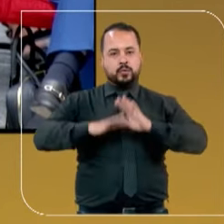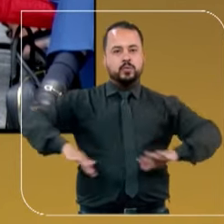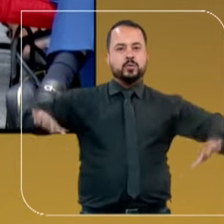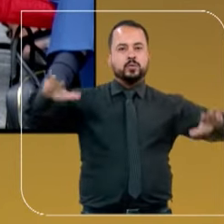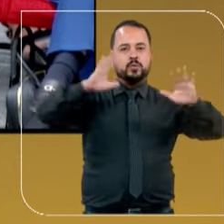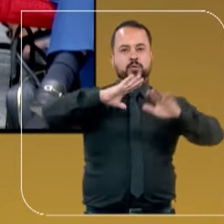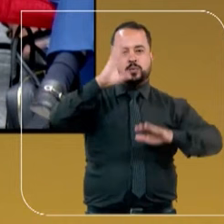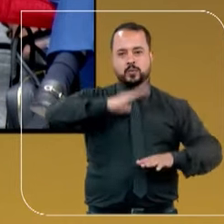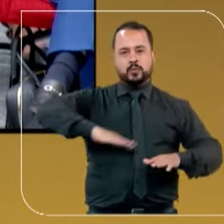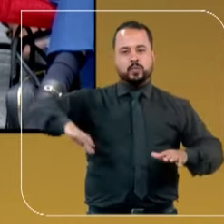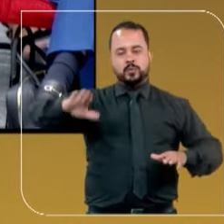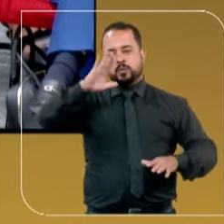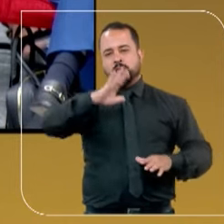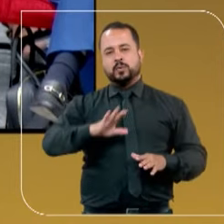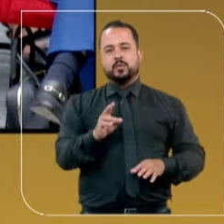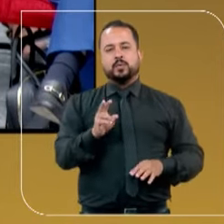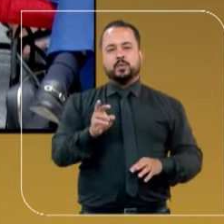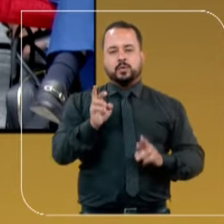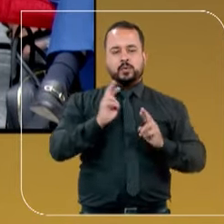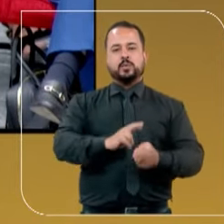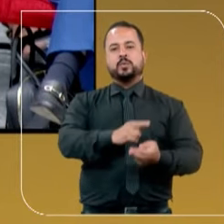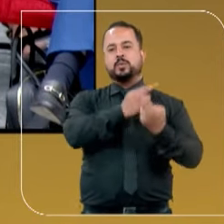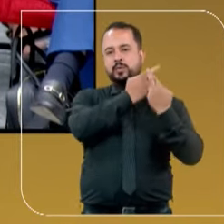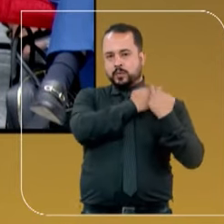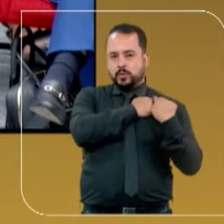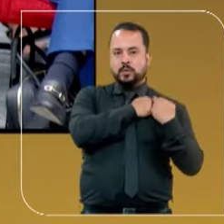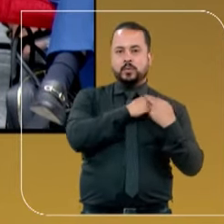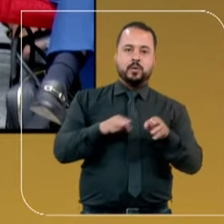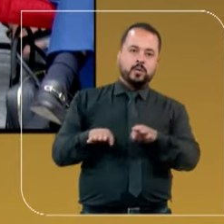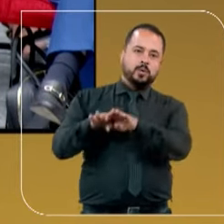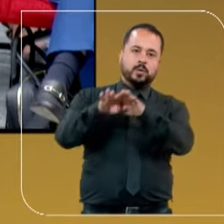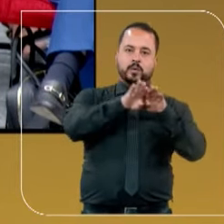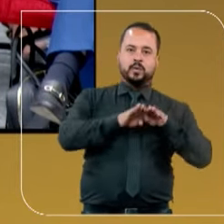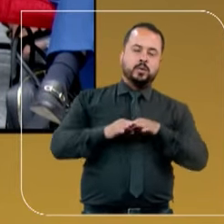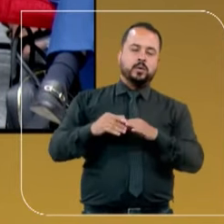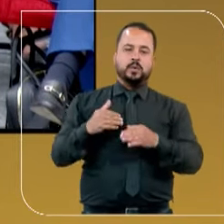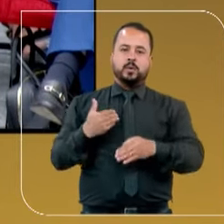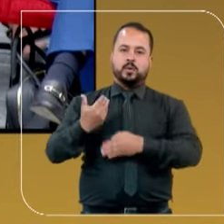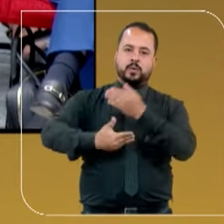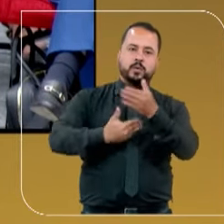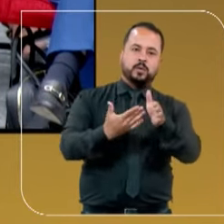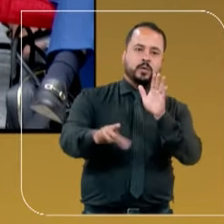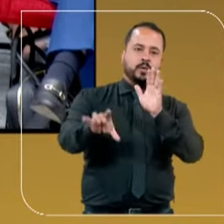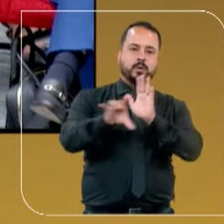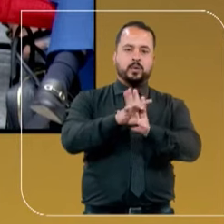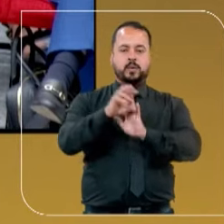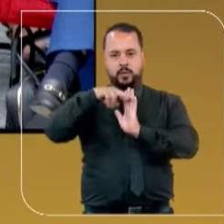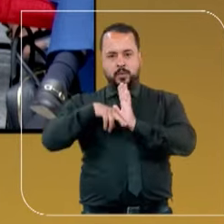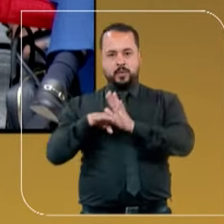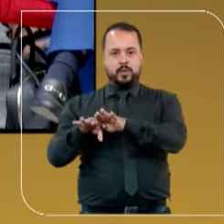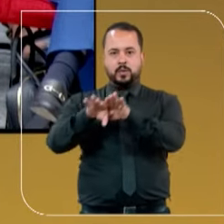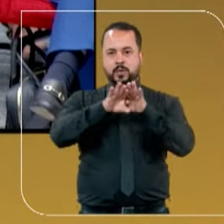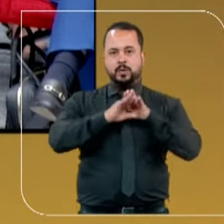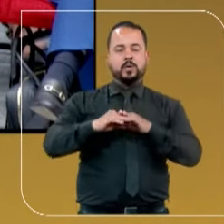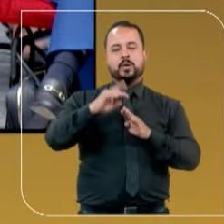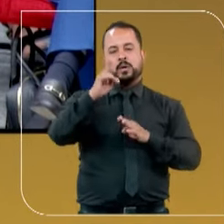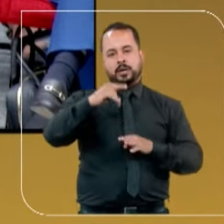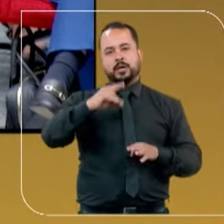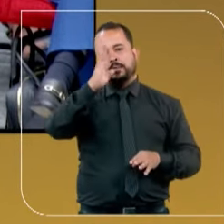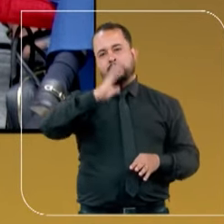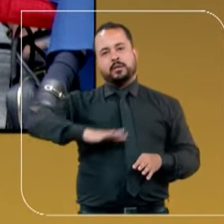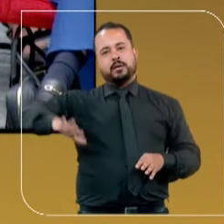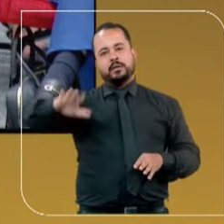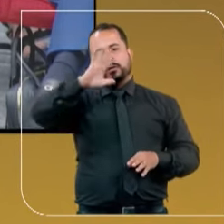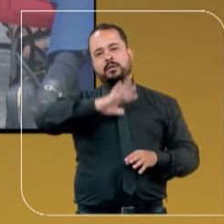com o escopo de garantir a aplicação uniforme de procedimentos legais e normativos. Os projetos que estabelecem